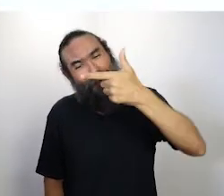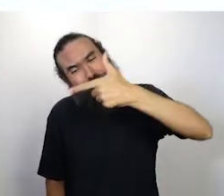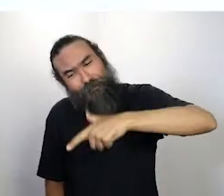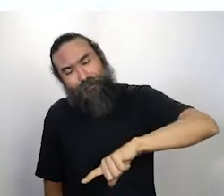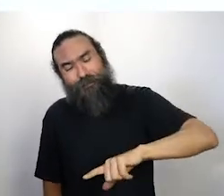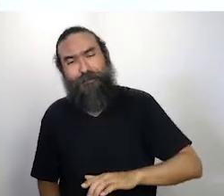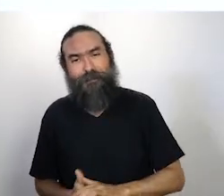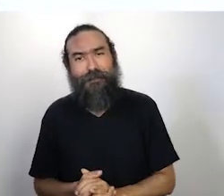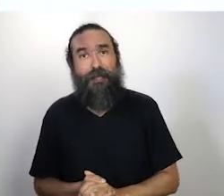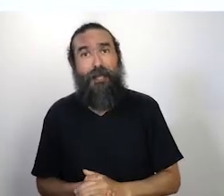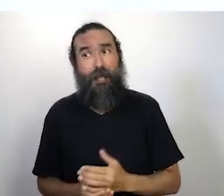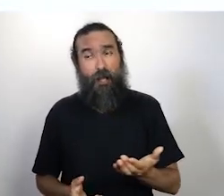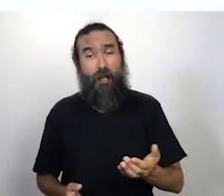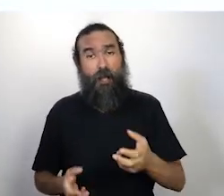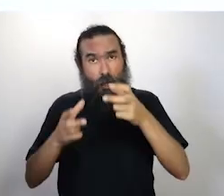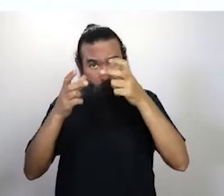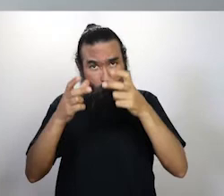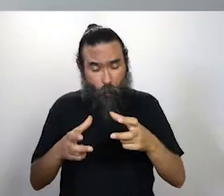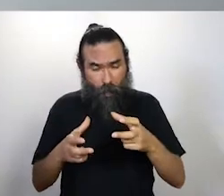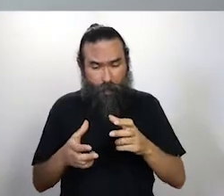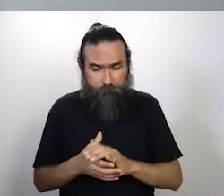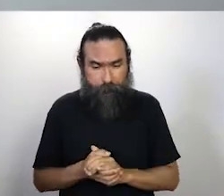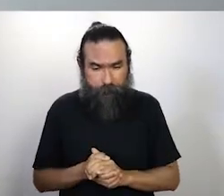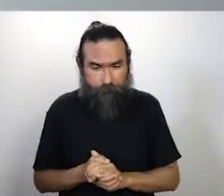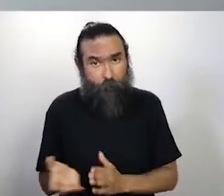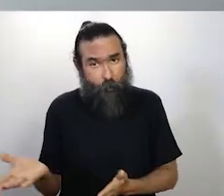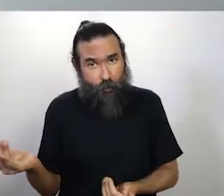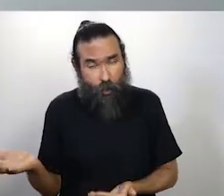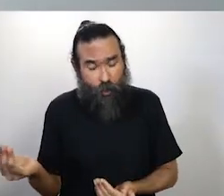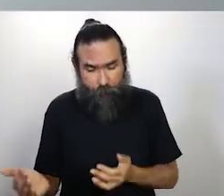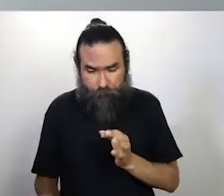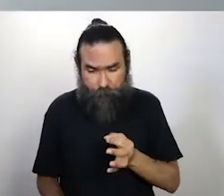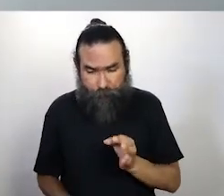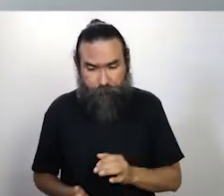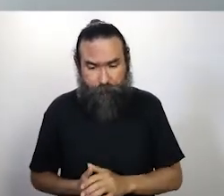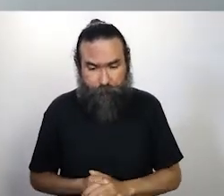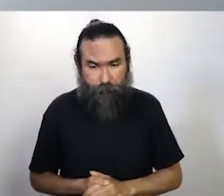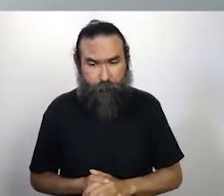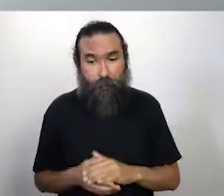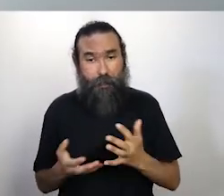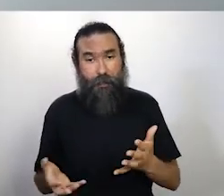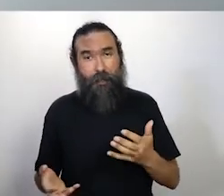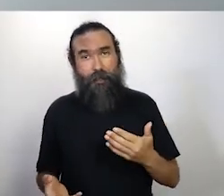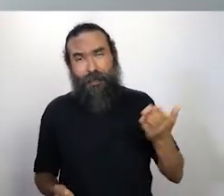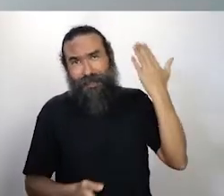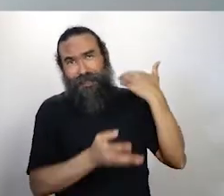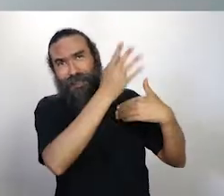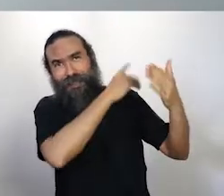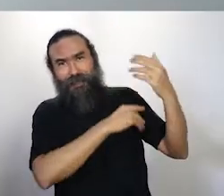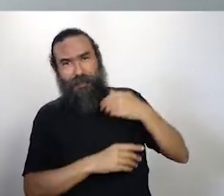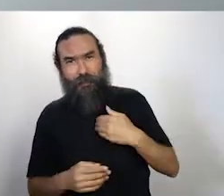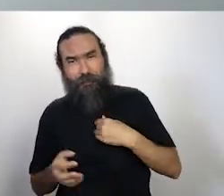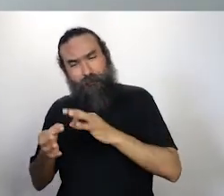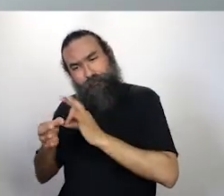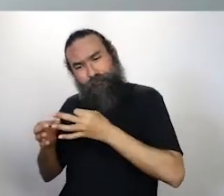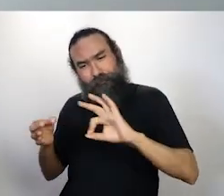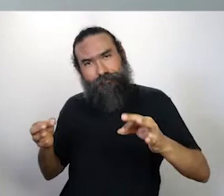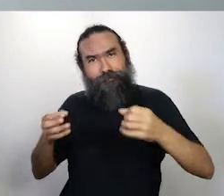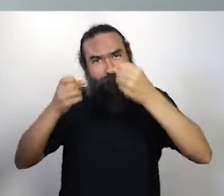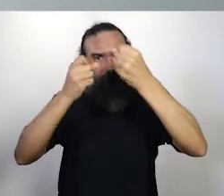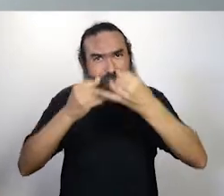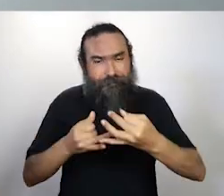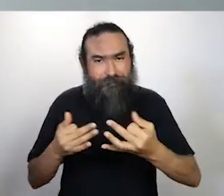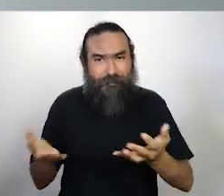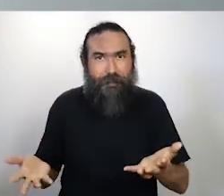Oi, novamente. O lugar, né, desses jovens. Como eu fiz uma fala muito ampla,